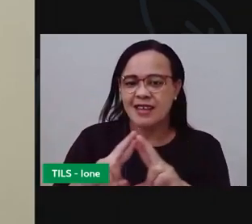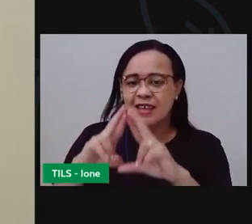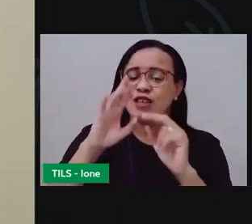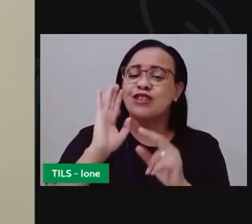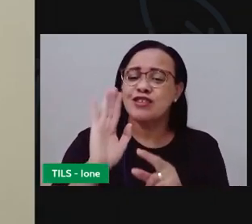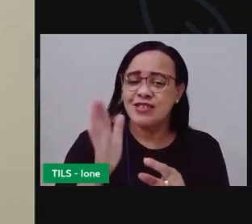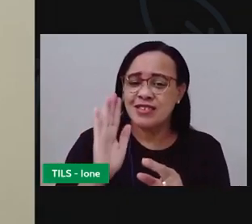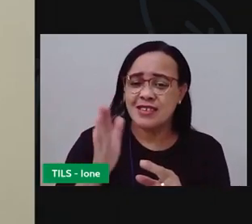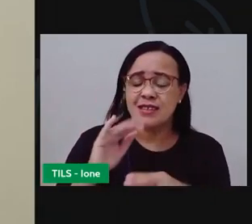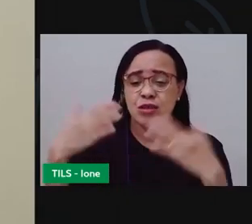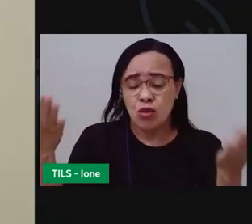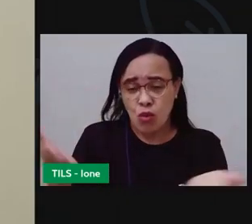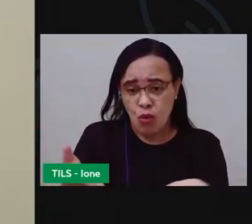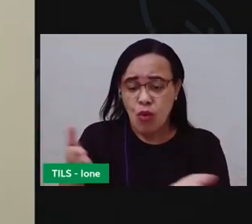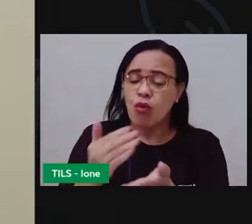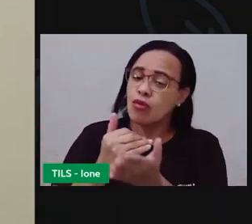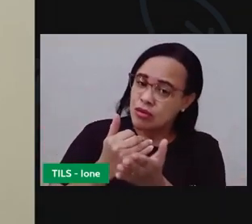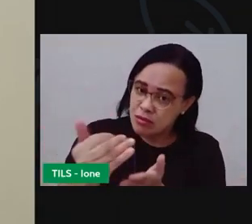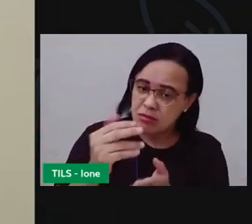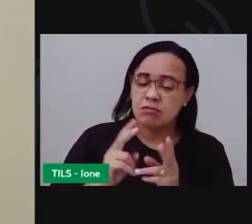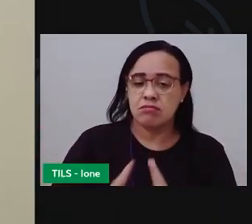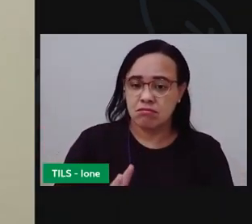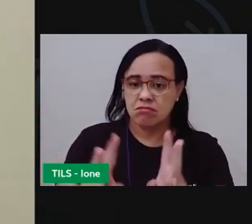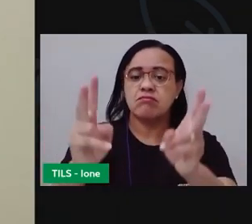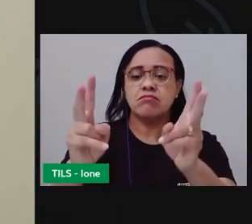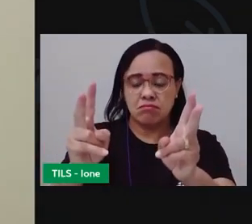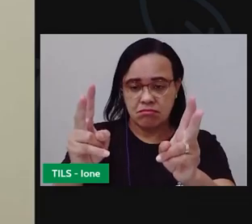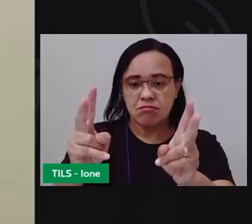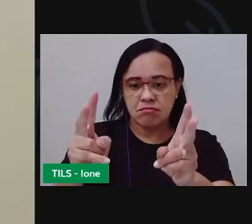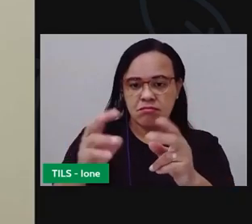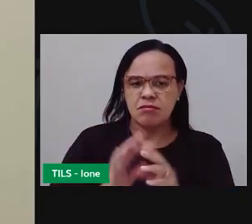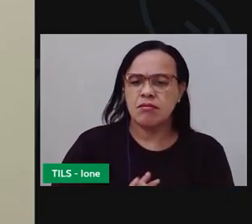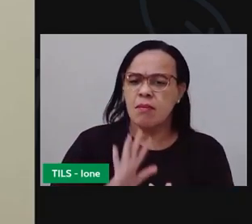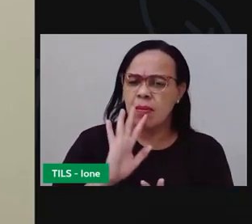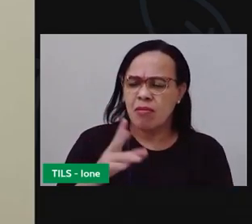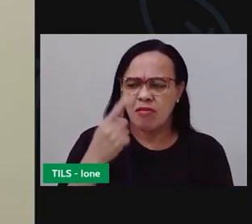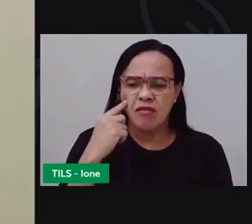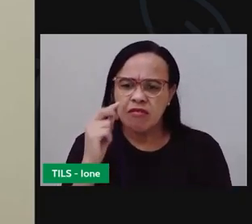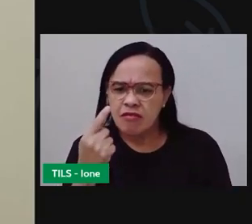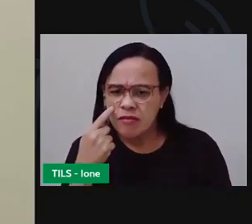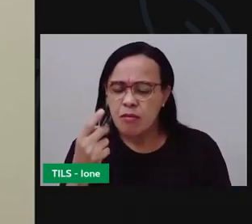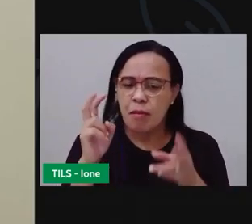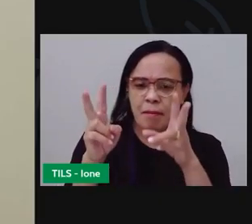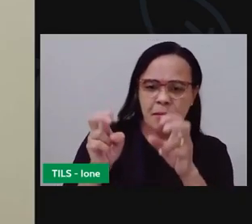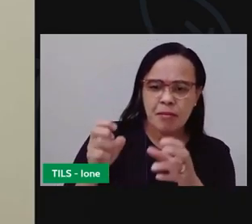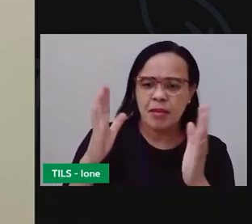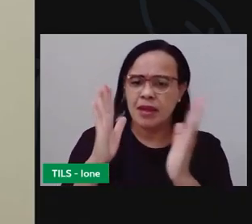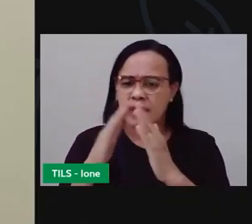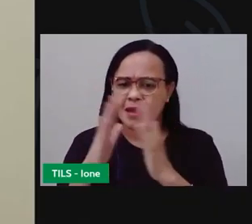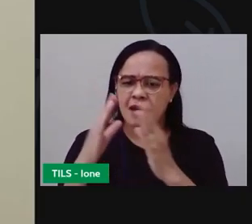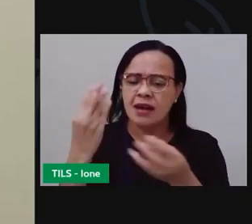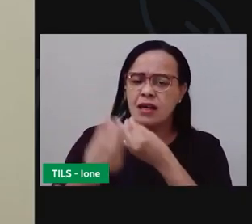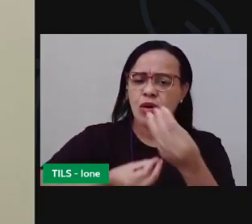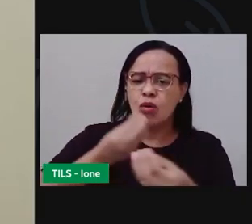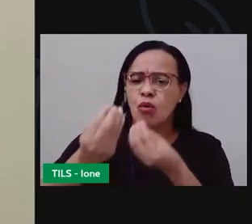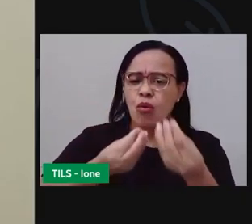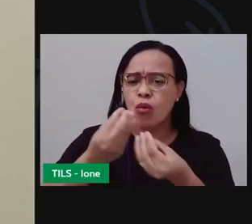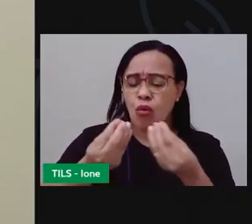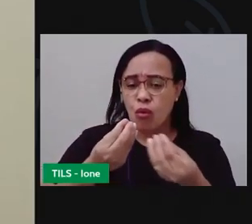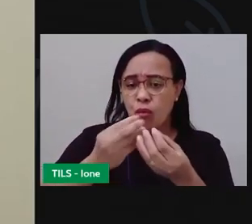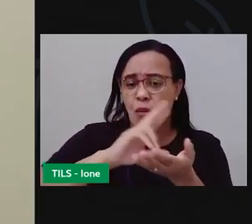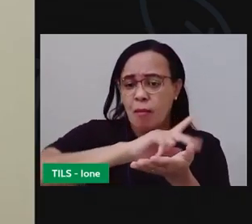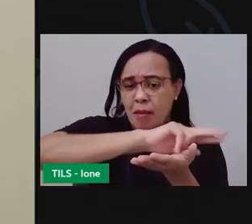continuar explorando um pouco mais desse assunto. Vocês já perceberam que em casa nós temos